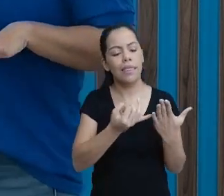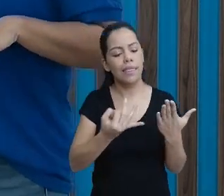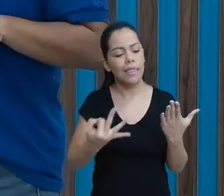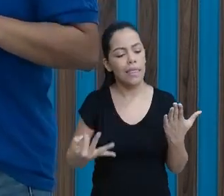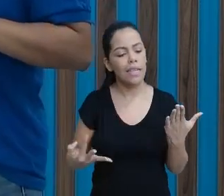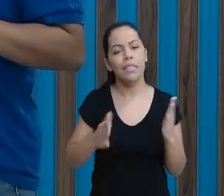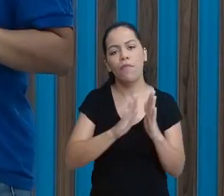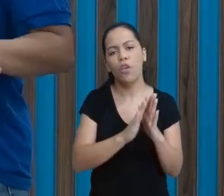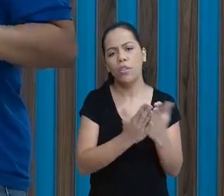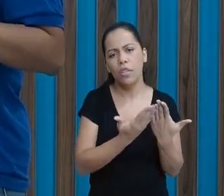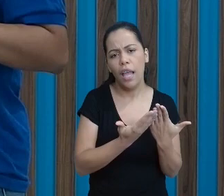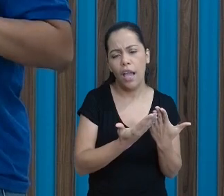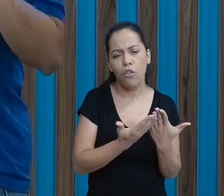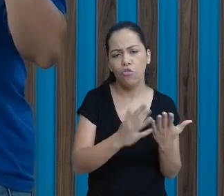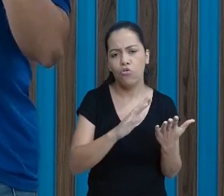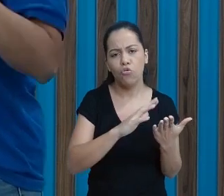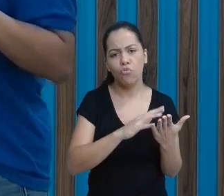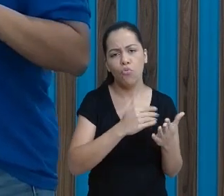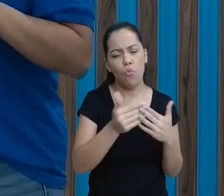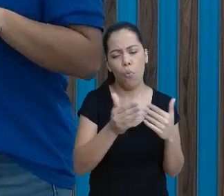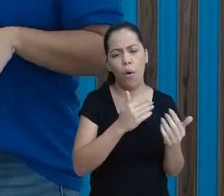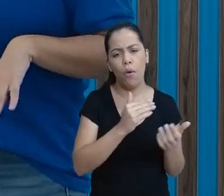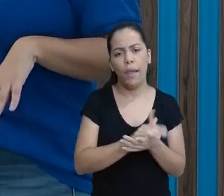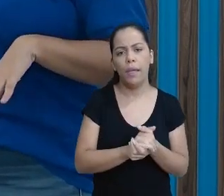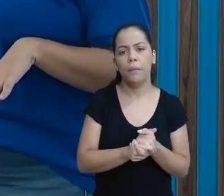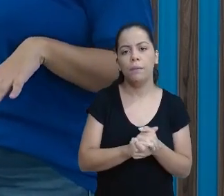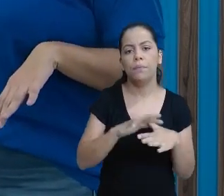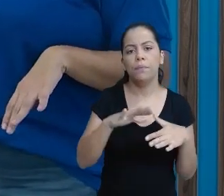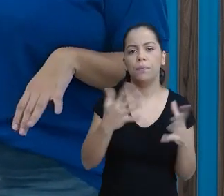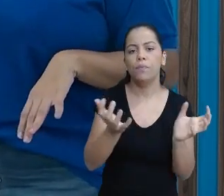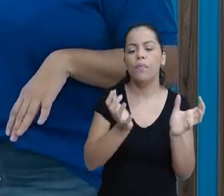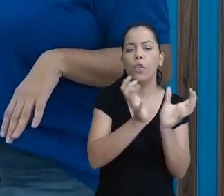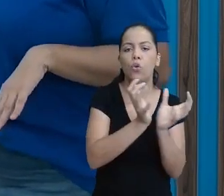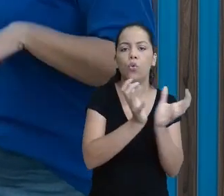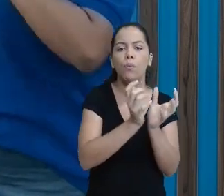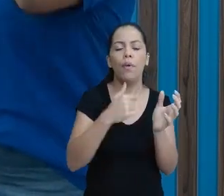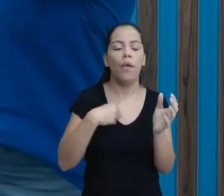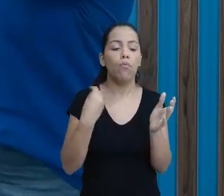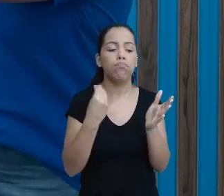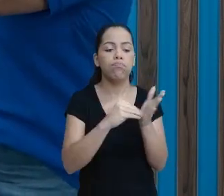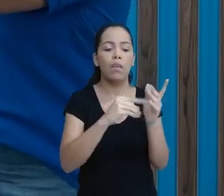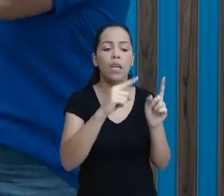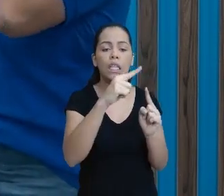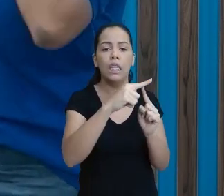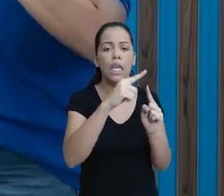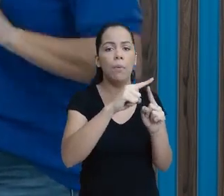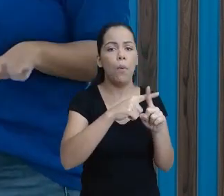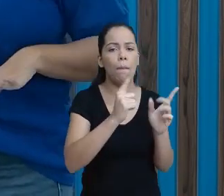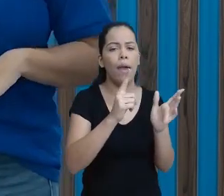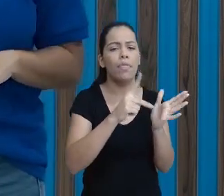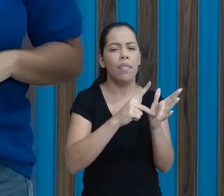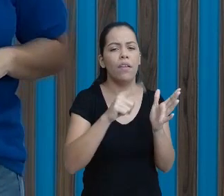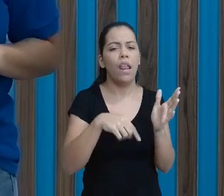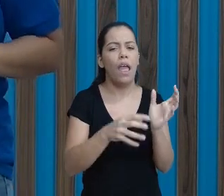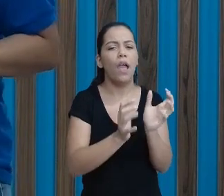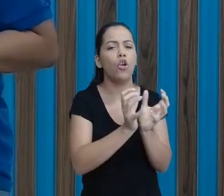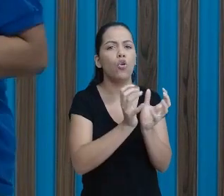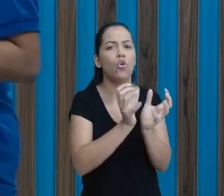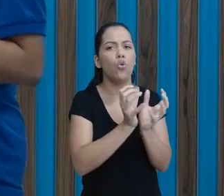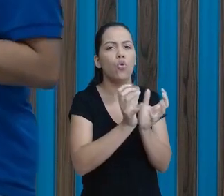E aí, agrupamentos... Eu pus tipos, gente, mas na verdade seriam agrupamentos textuais,